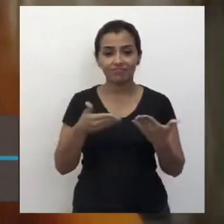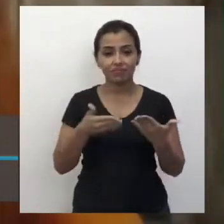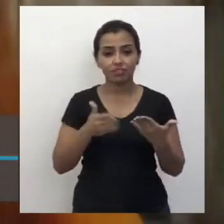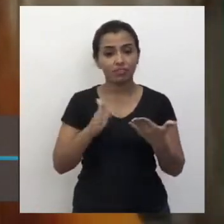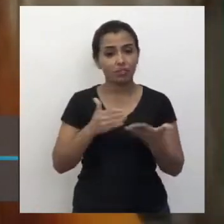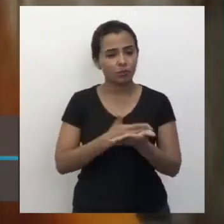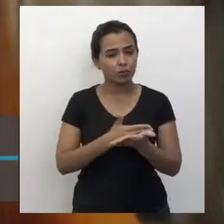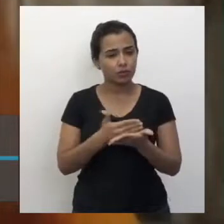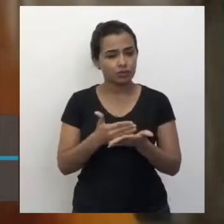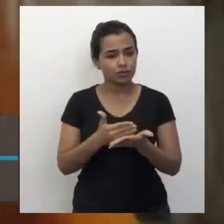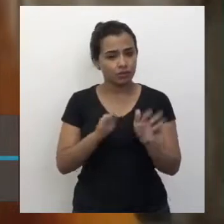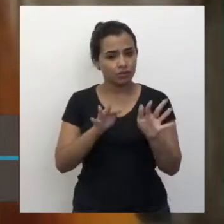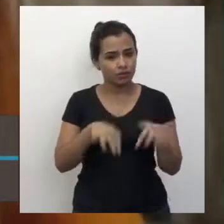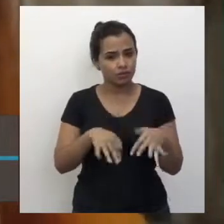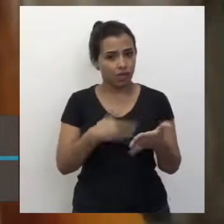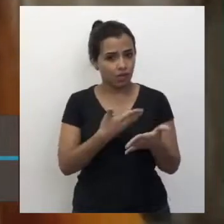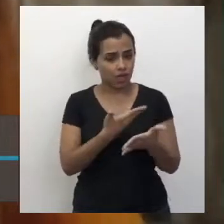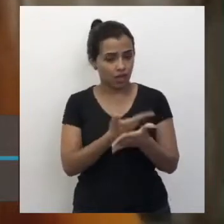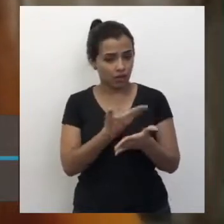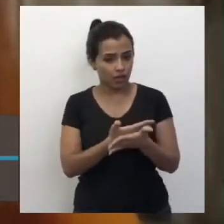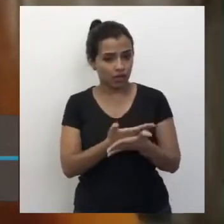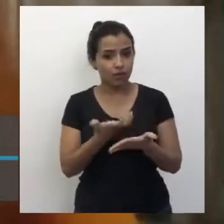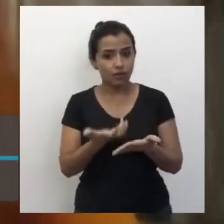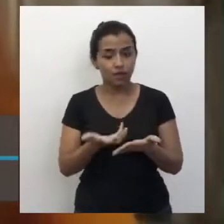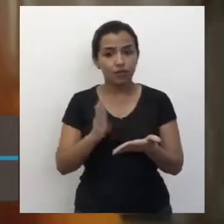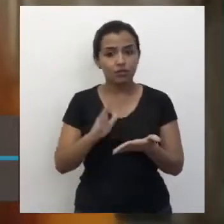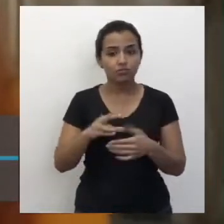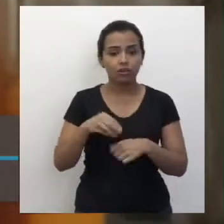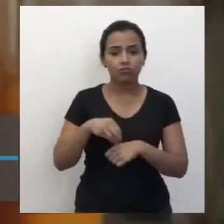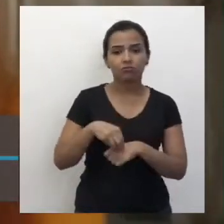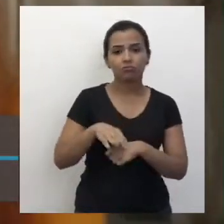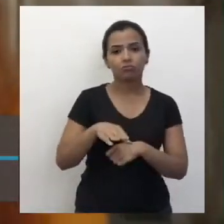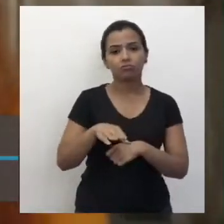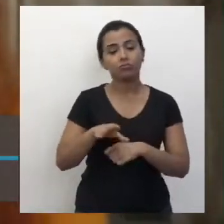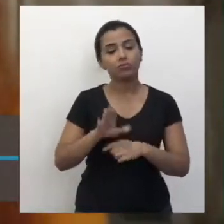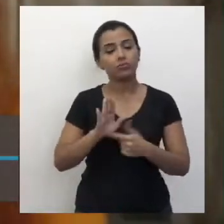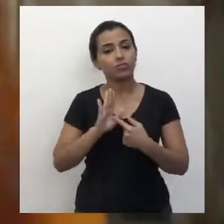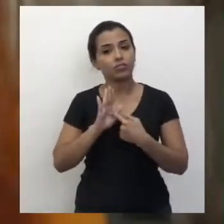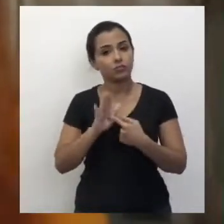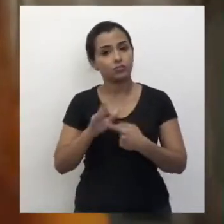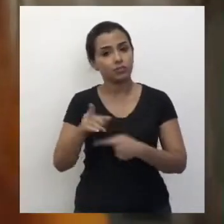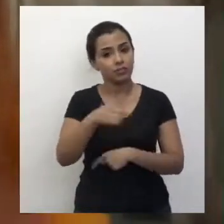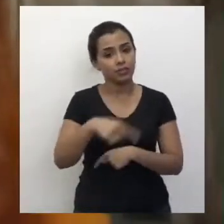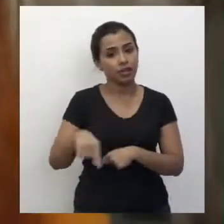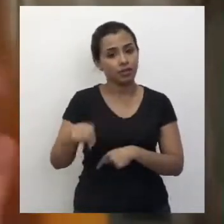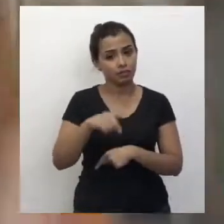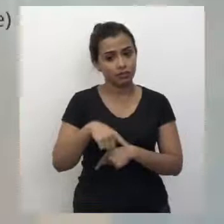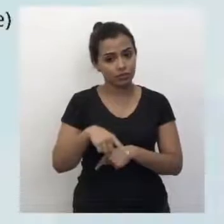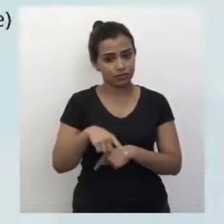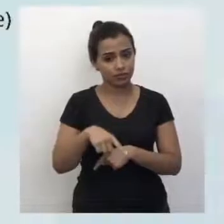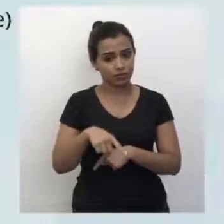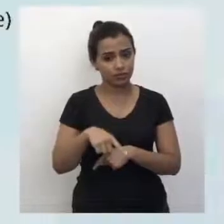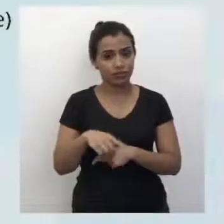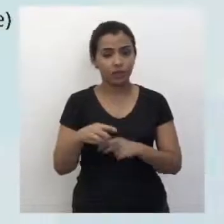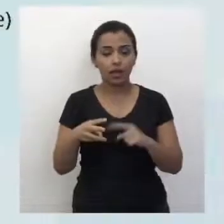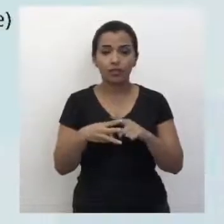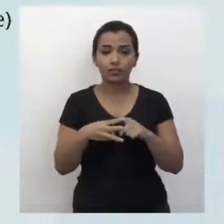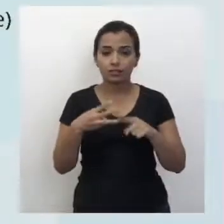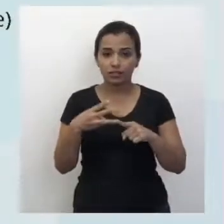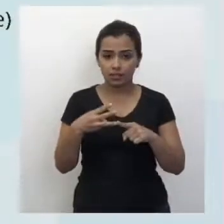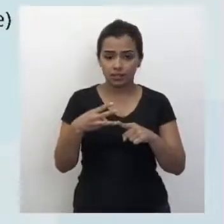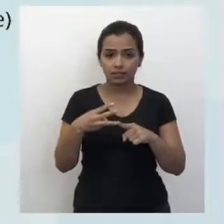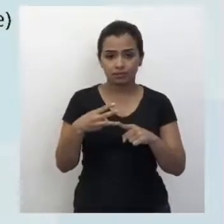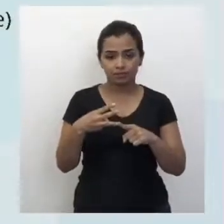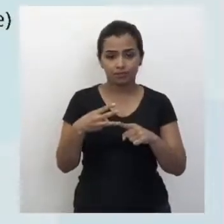encaminhando para o final da nossa aula, eu gostaria de deixar para vocês 3 sugestões.